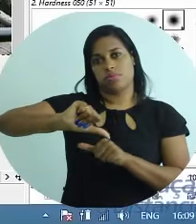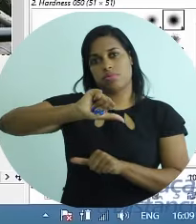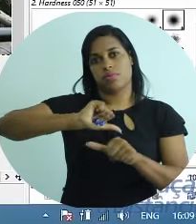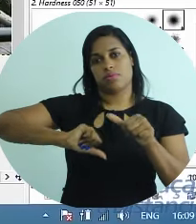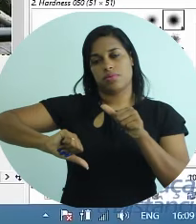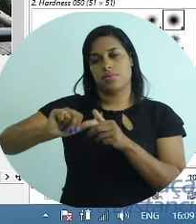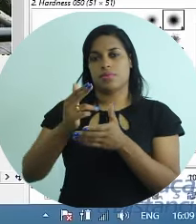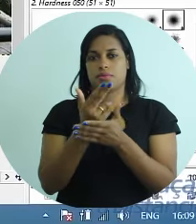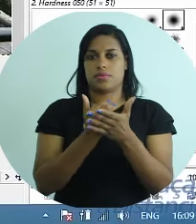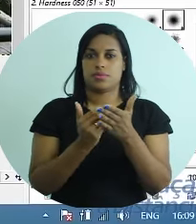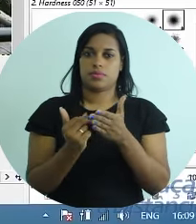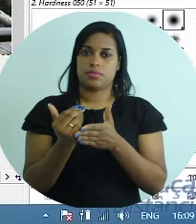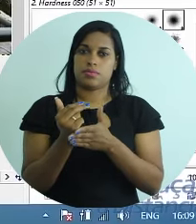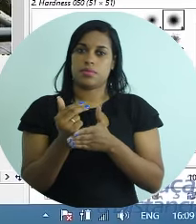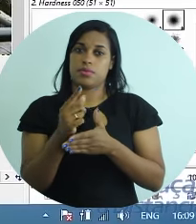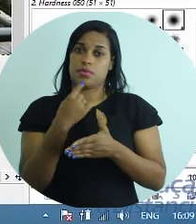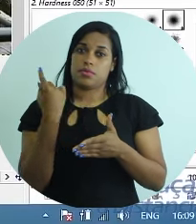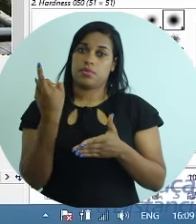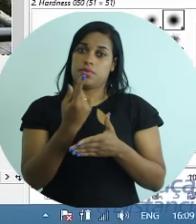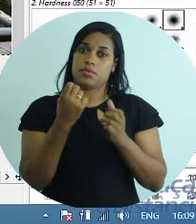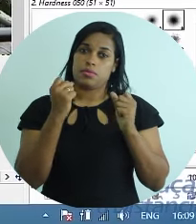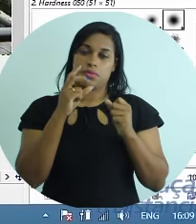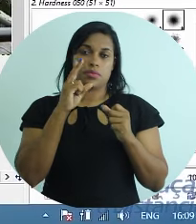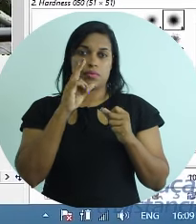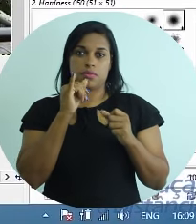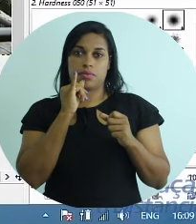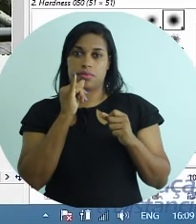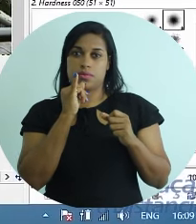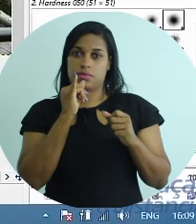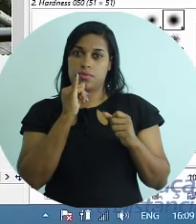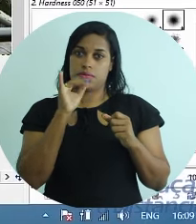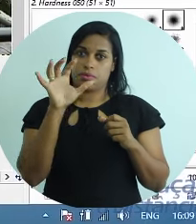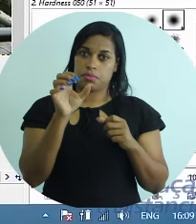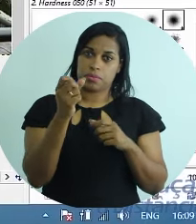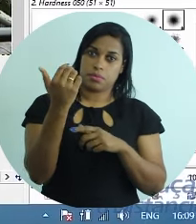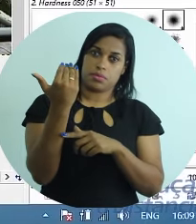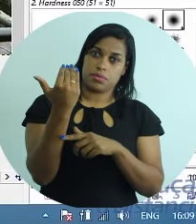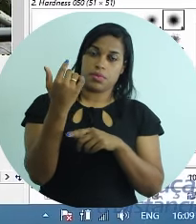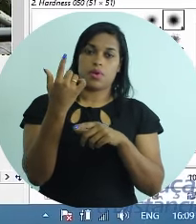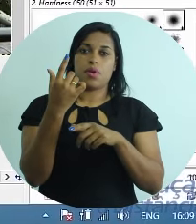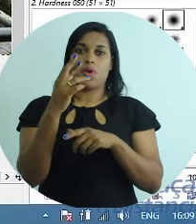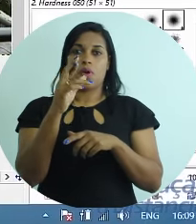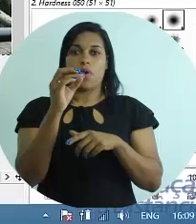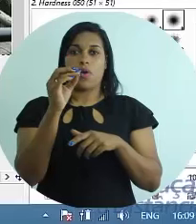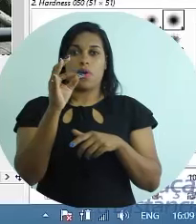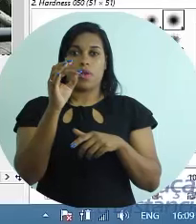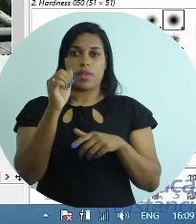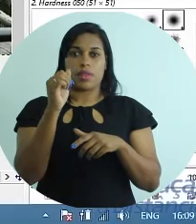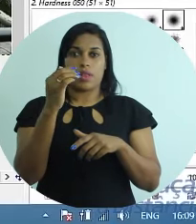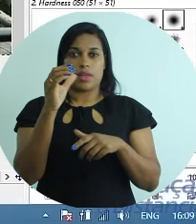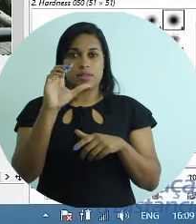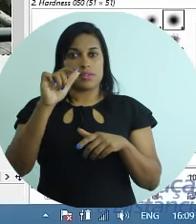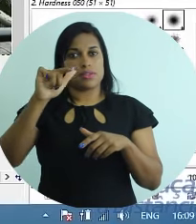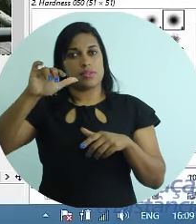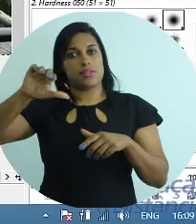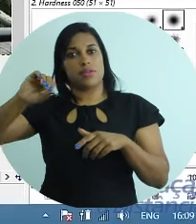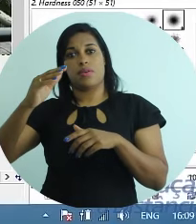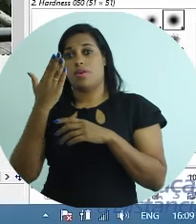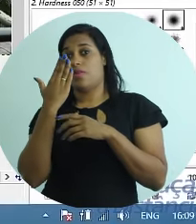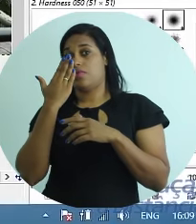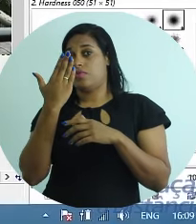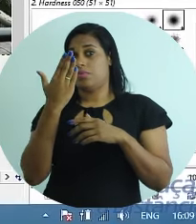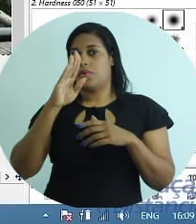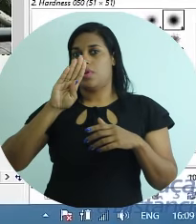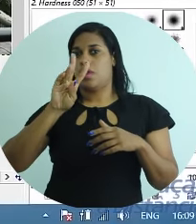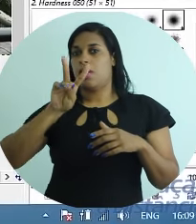das imagens, onde nós podemos espelhar essas imagens, nós podemos rotacionar as imagens, por exemplo, eu quero espelhar ela na